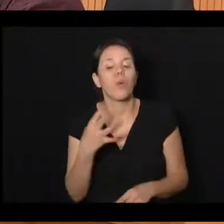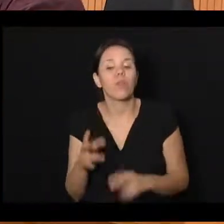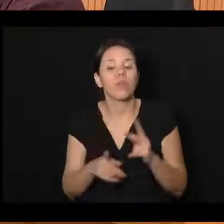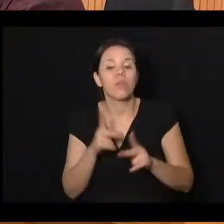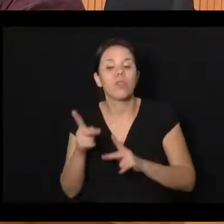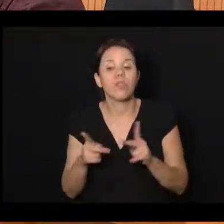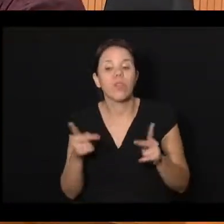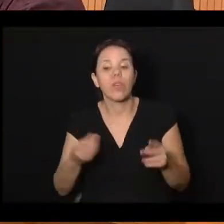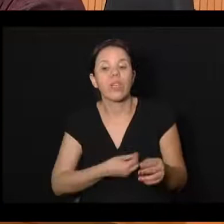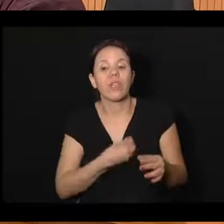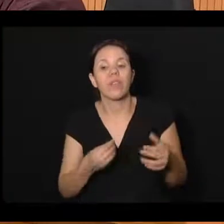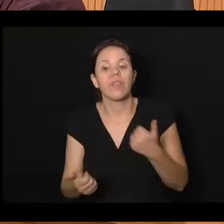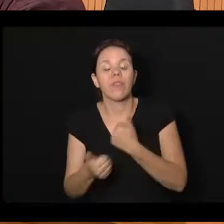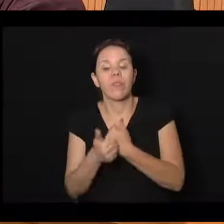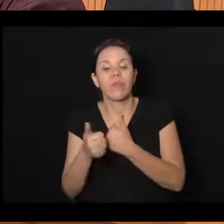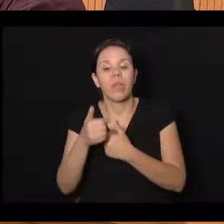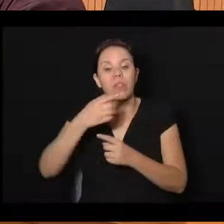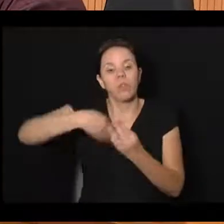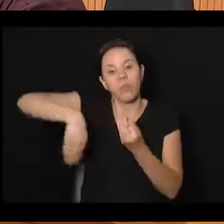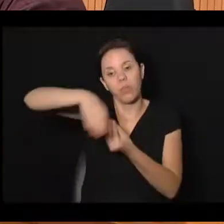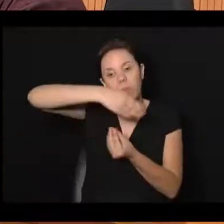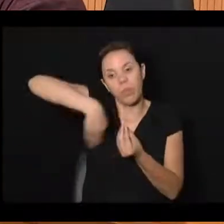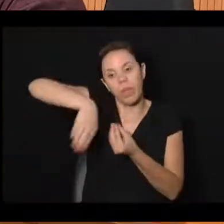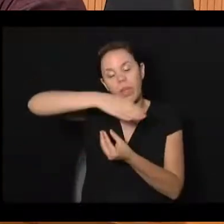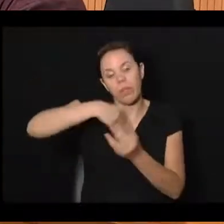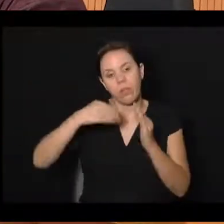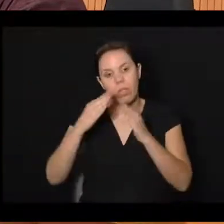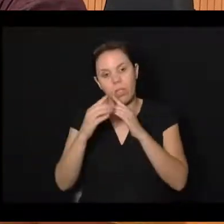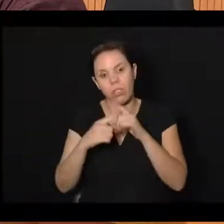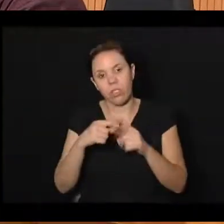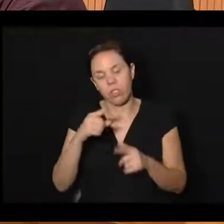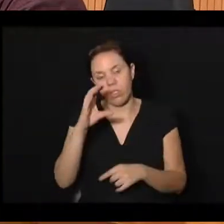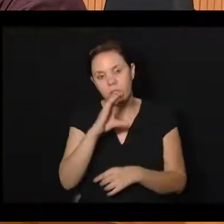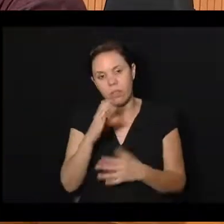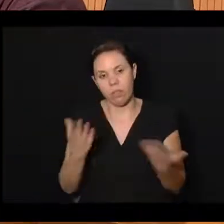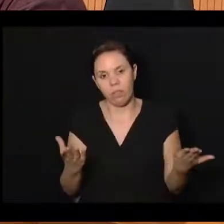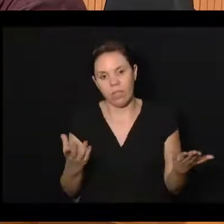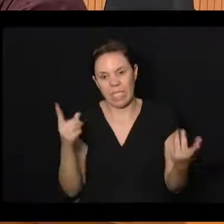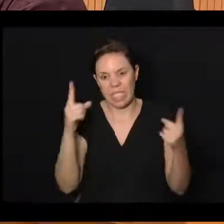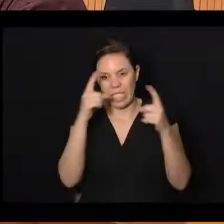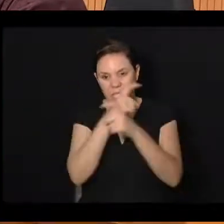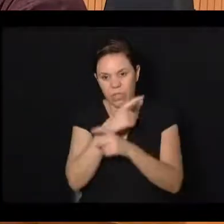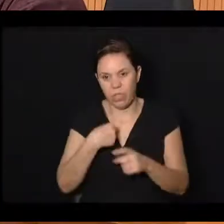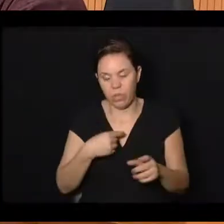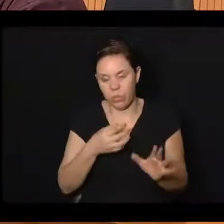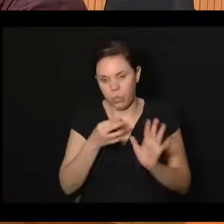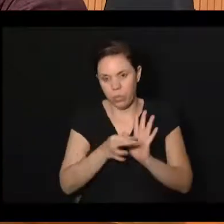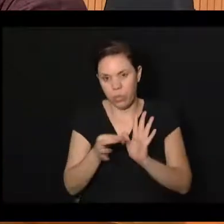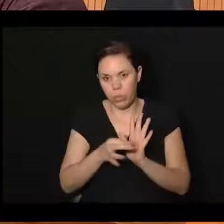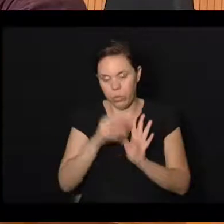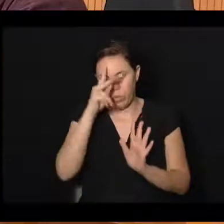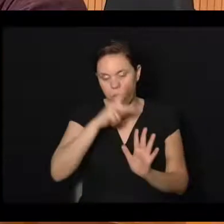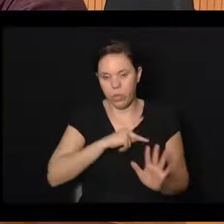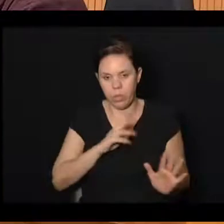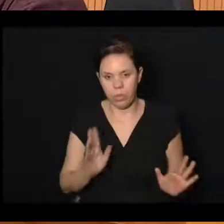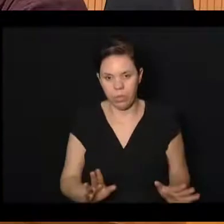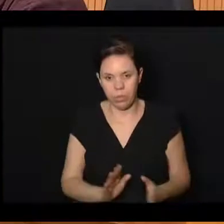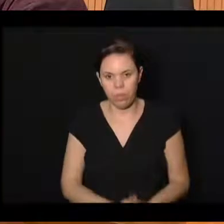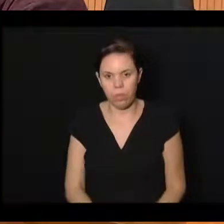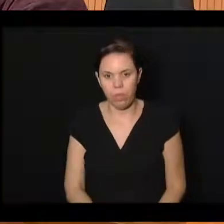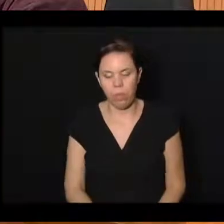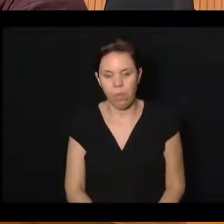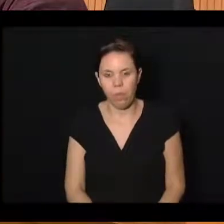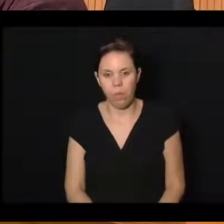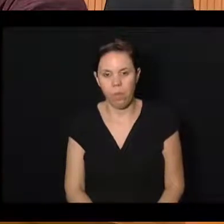catedral na catedral por ele ou eu disse ou manifestar uma opinião na opinião de